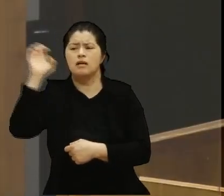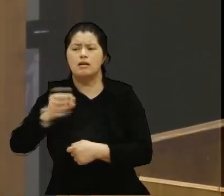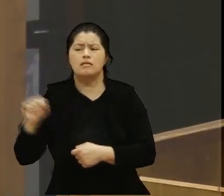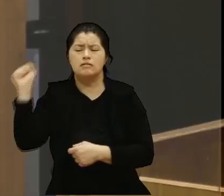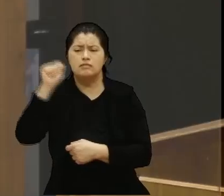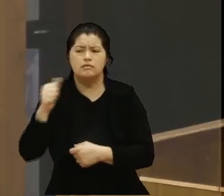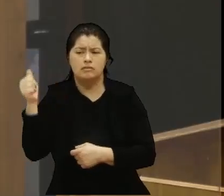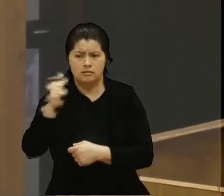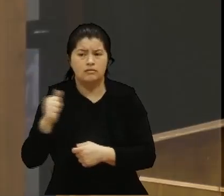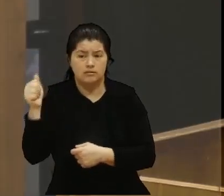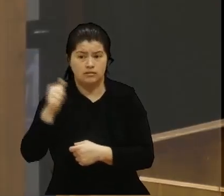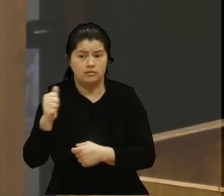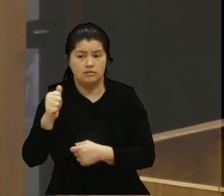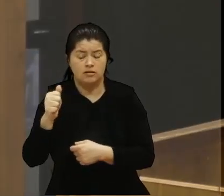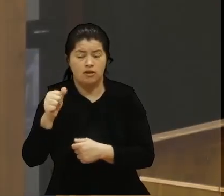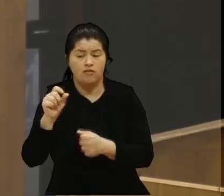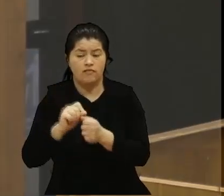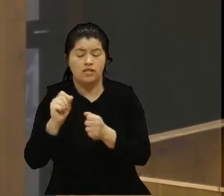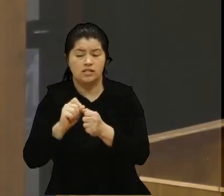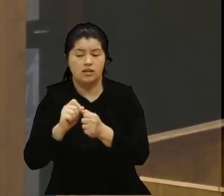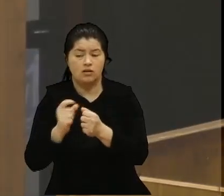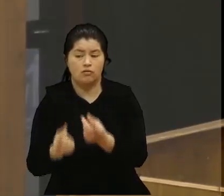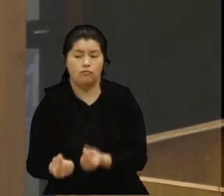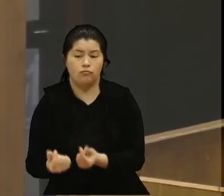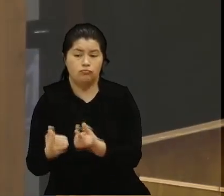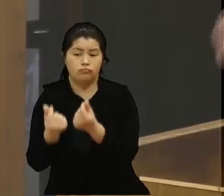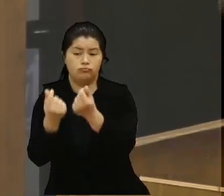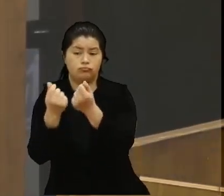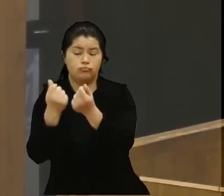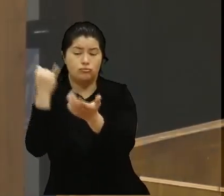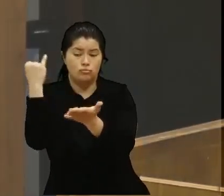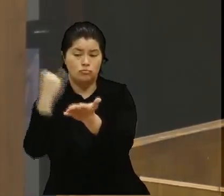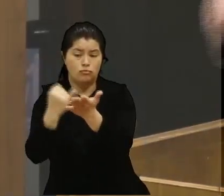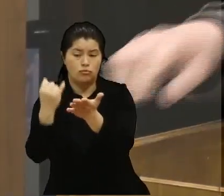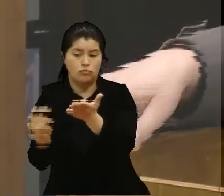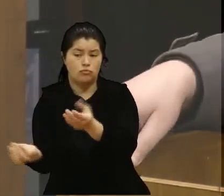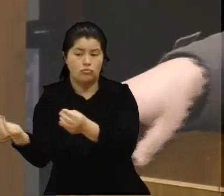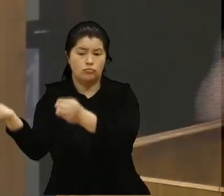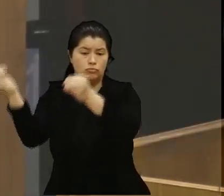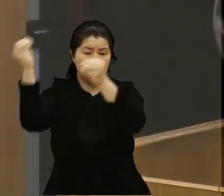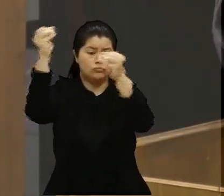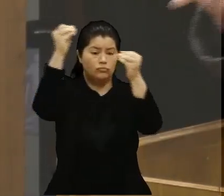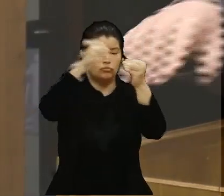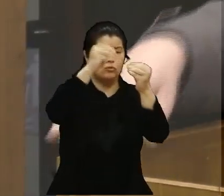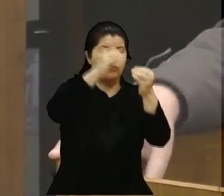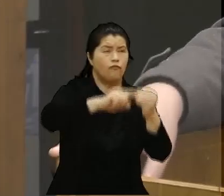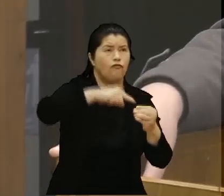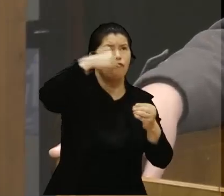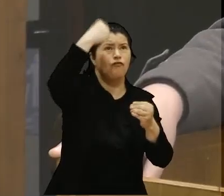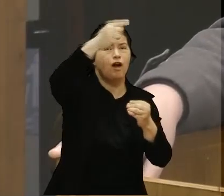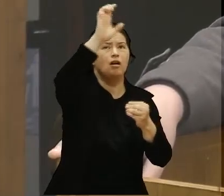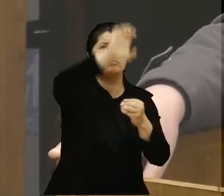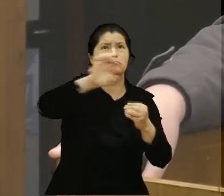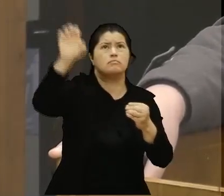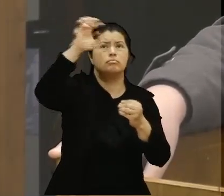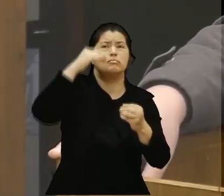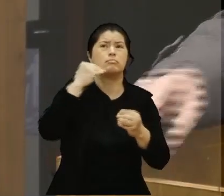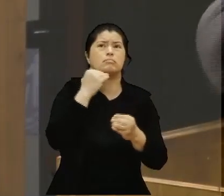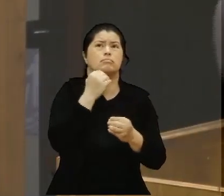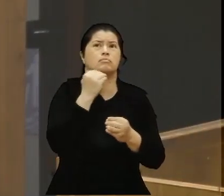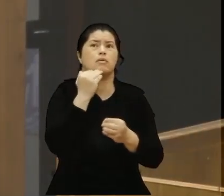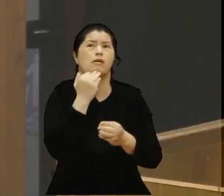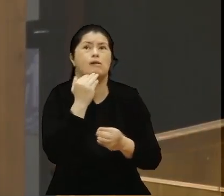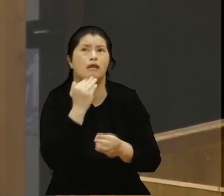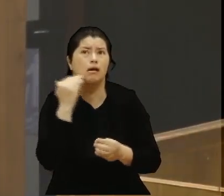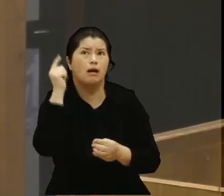Argentina produzir, faturar lá dentro, deixar imposto para o argentino e exportar para os Estados Unidos, porque é assim que o mercado se regula. O